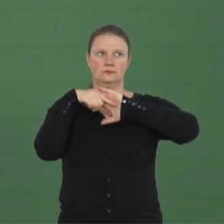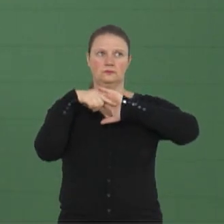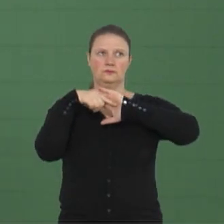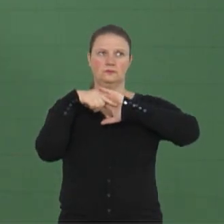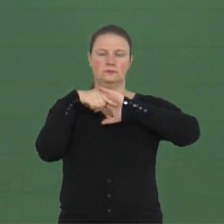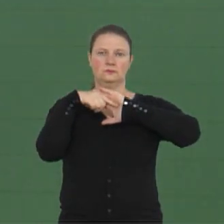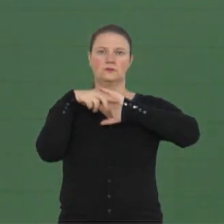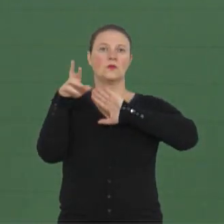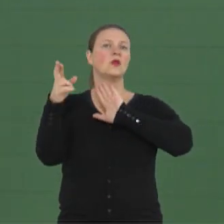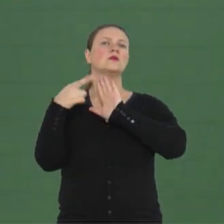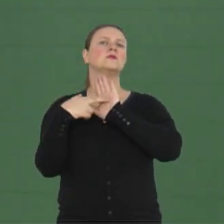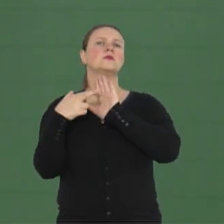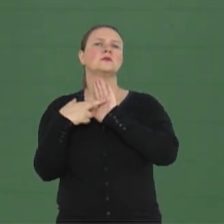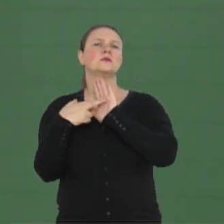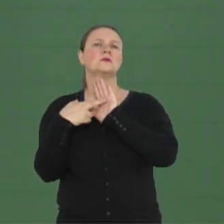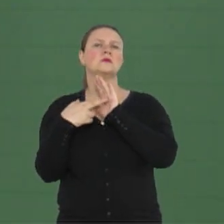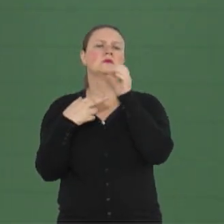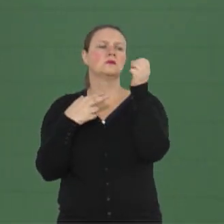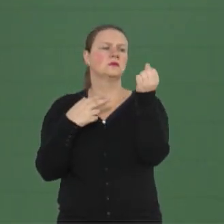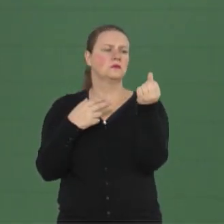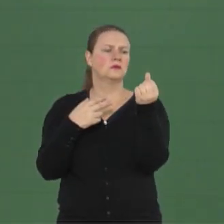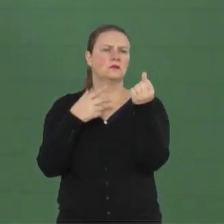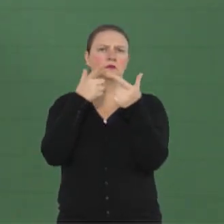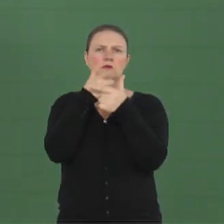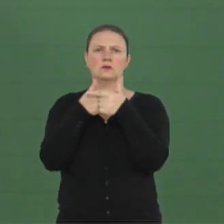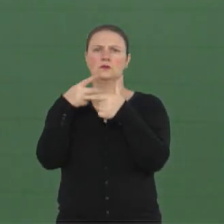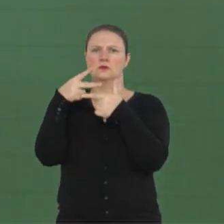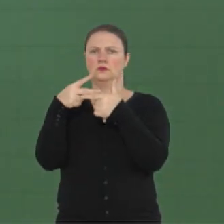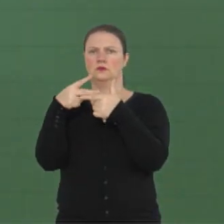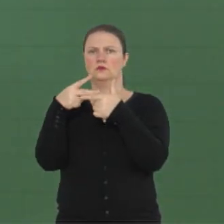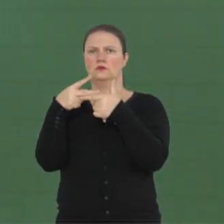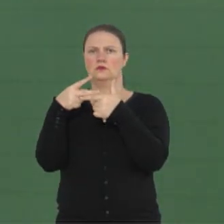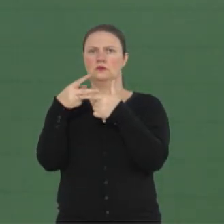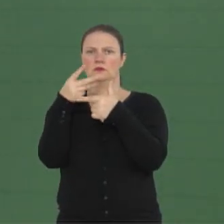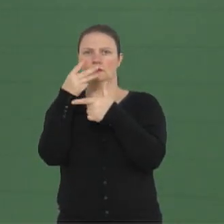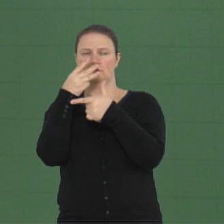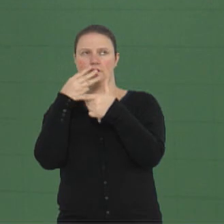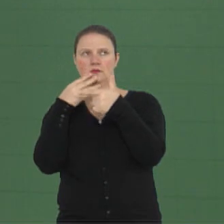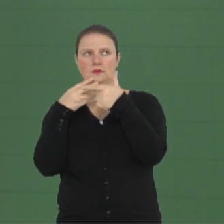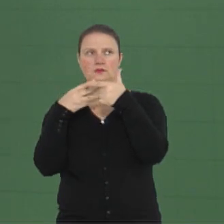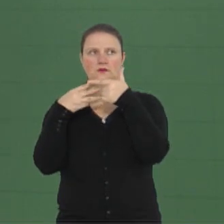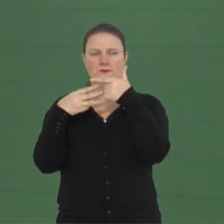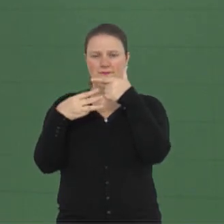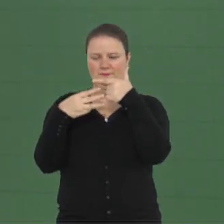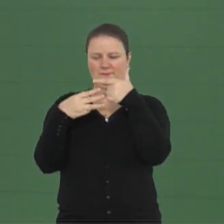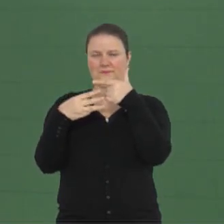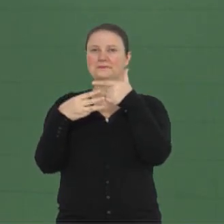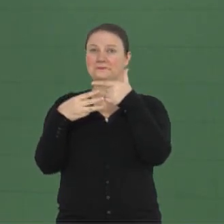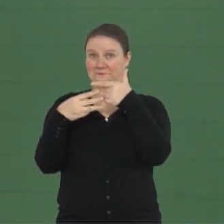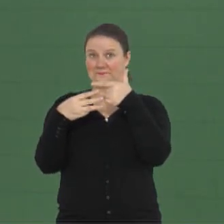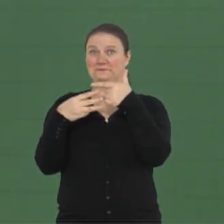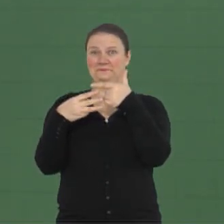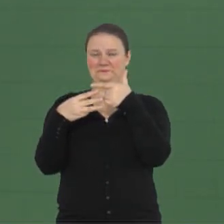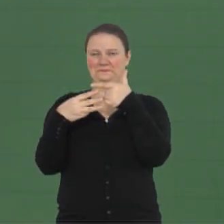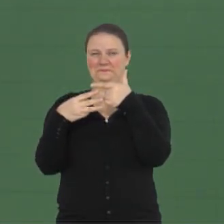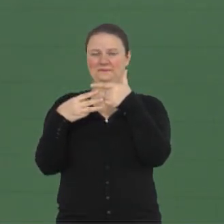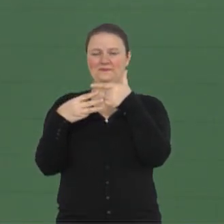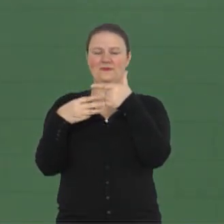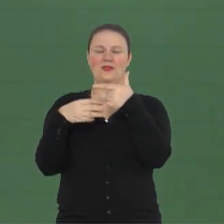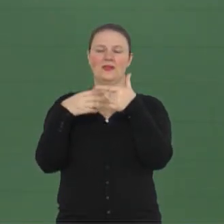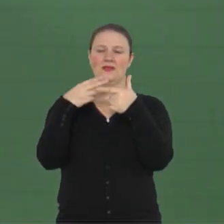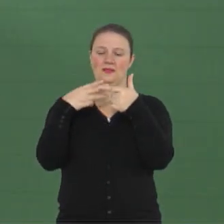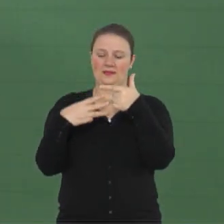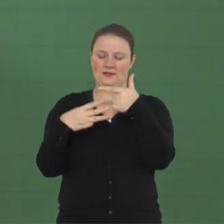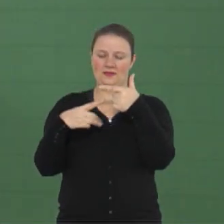esse resultado. Quanto é 6 dividido por 2? Quanto? Muito bem, 3. Por quê? Porque 3 vezes 2